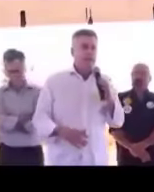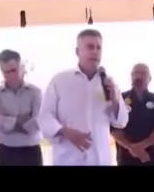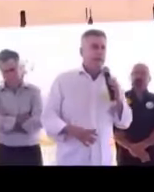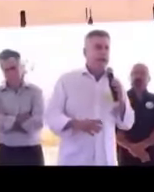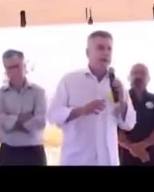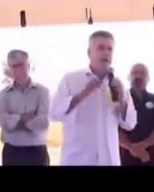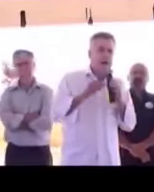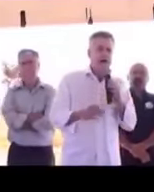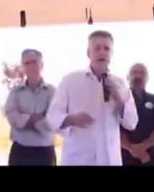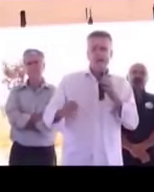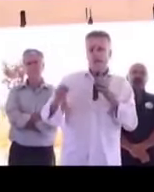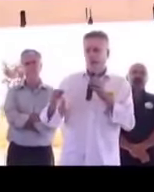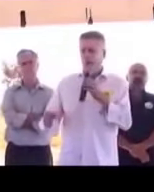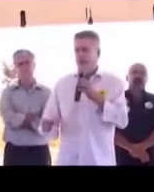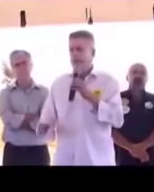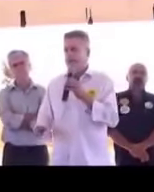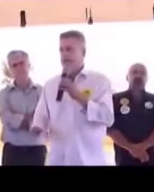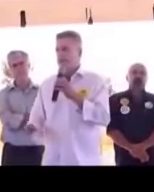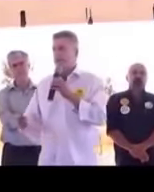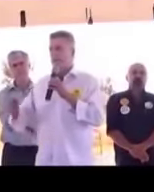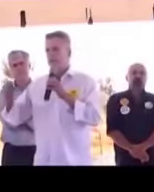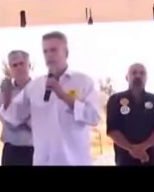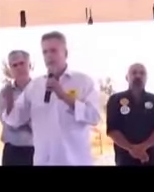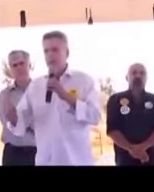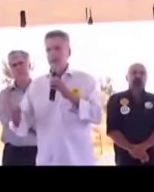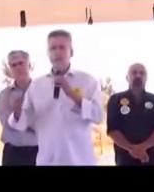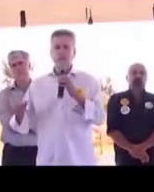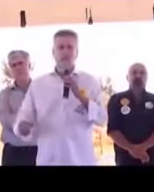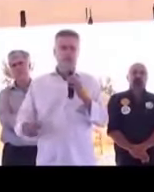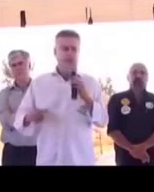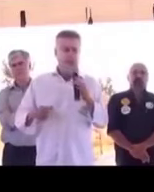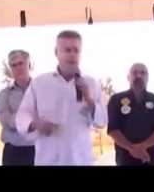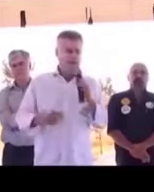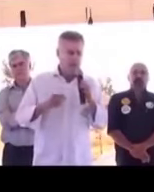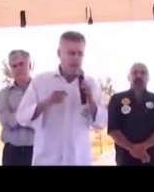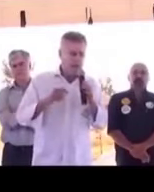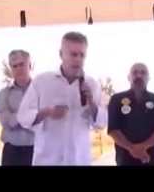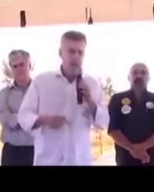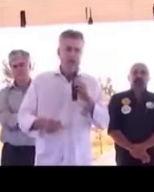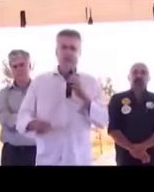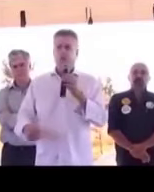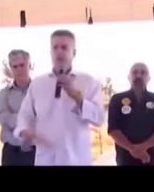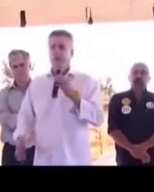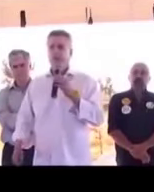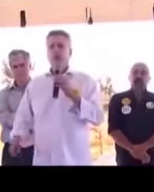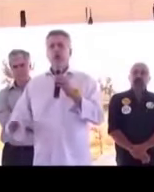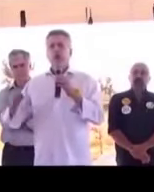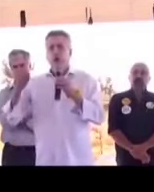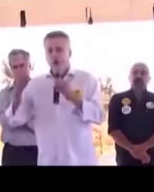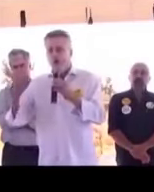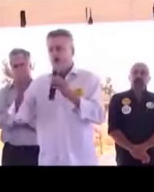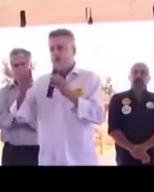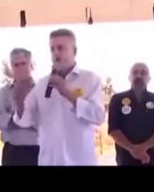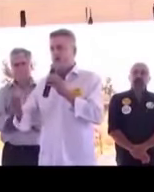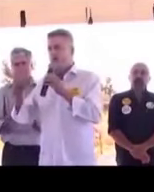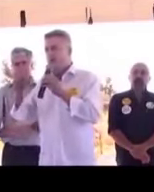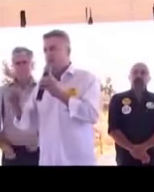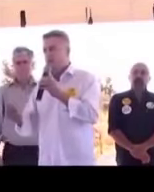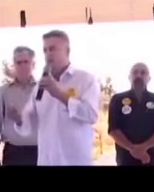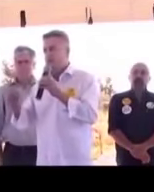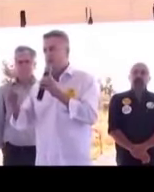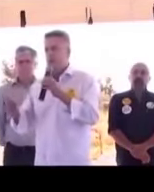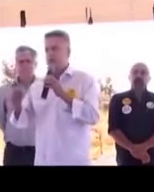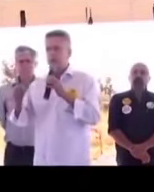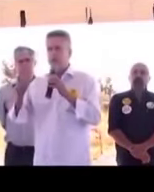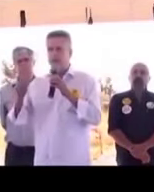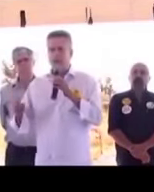O problema é que parte dos problemas que os condomínios do Distrito Federal estão vivendo nesse momento, todos os